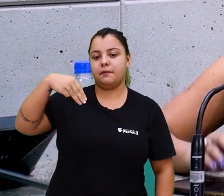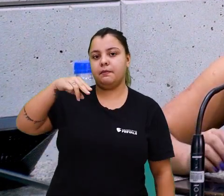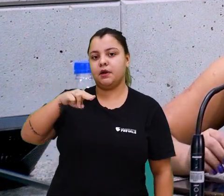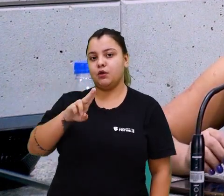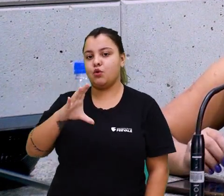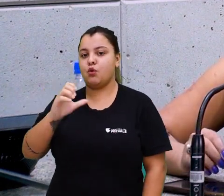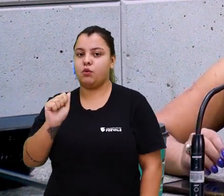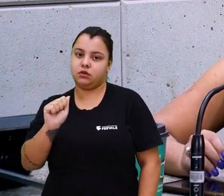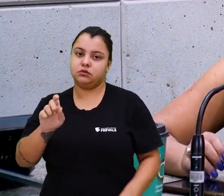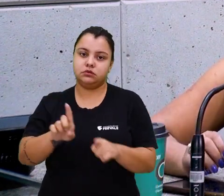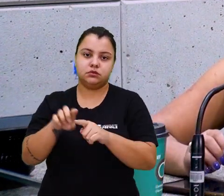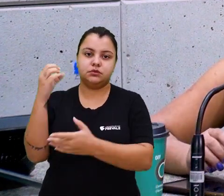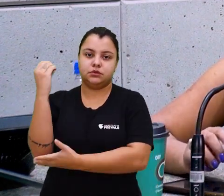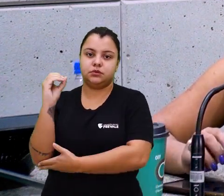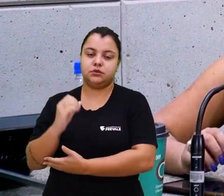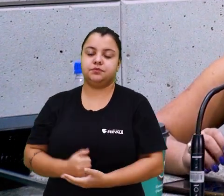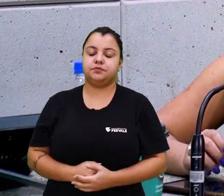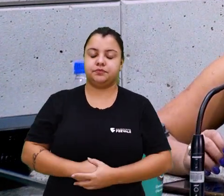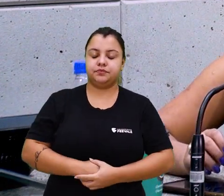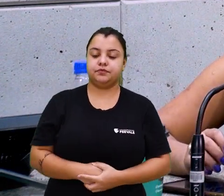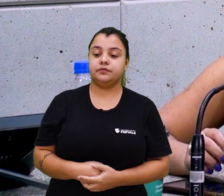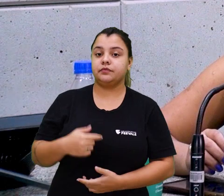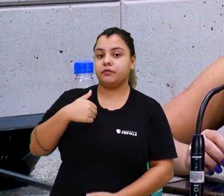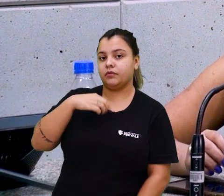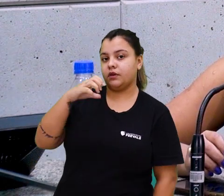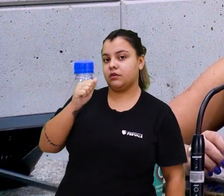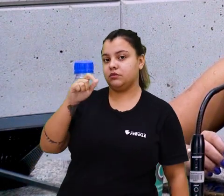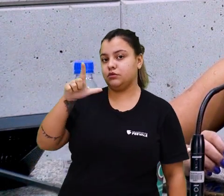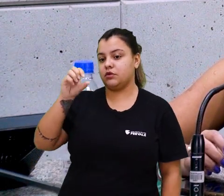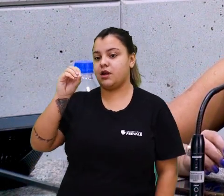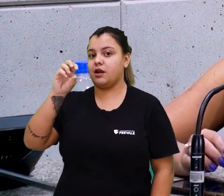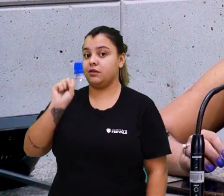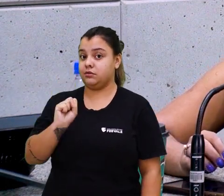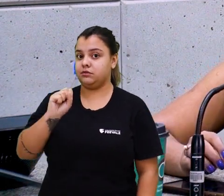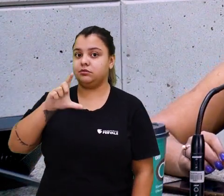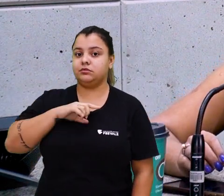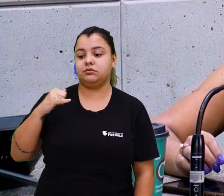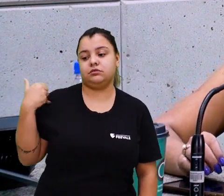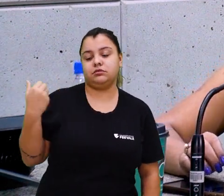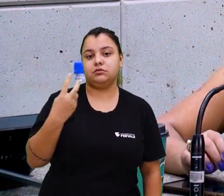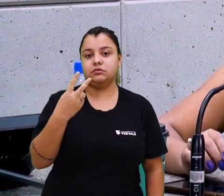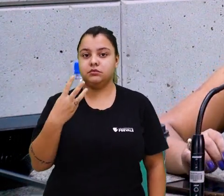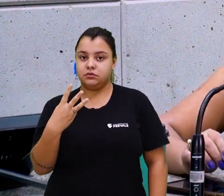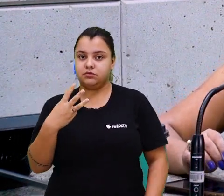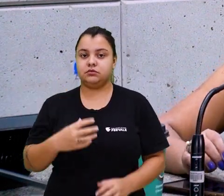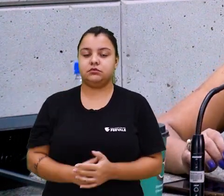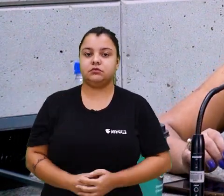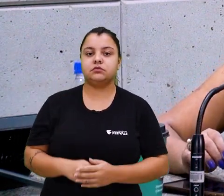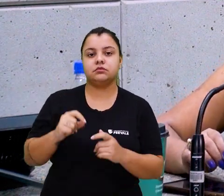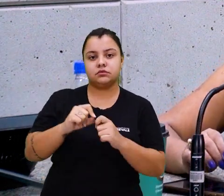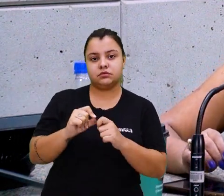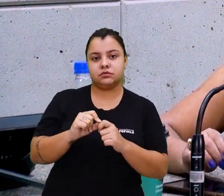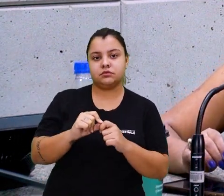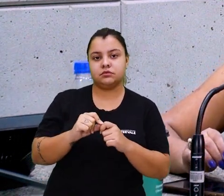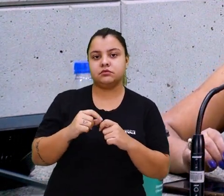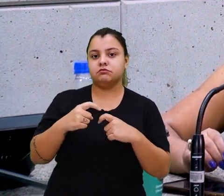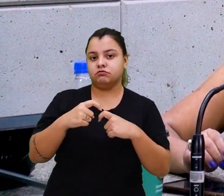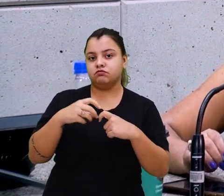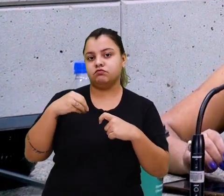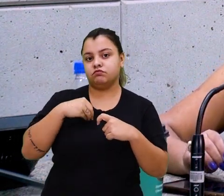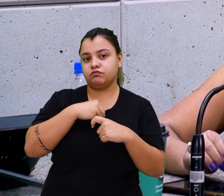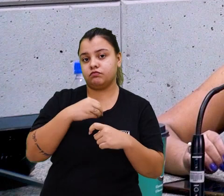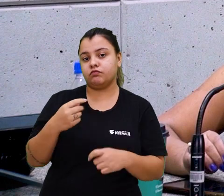outra de Porto Alegre legal então sou Carlos eu tenho 23 anos eu faço medicina na